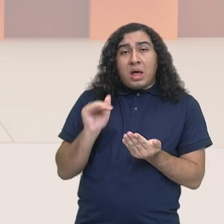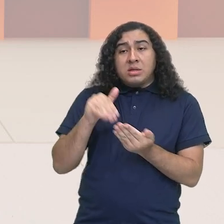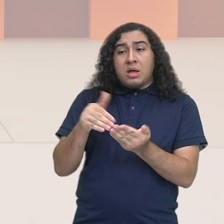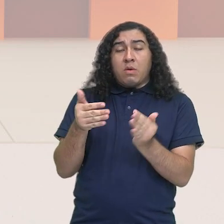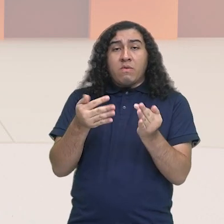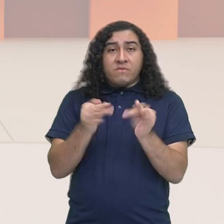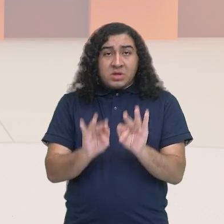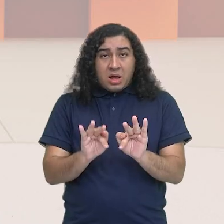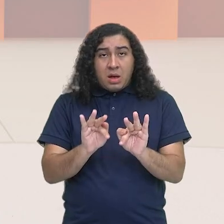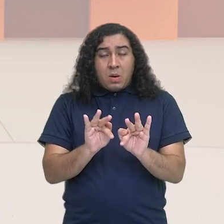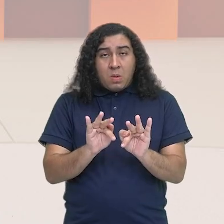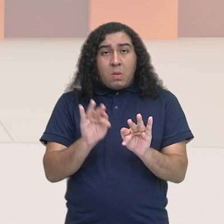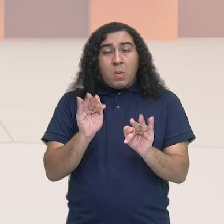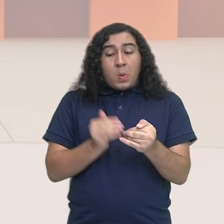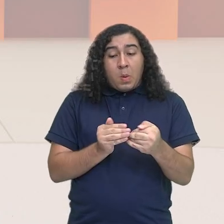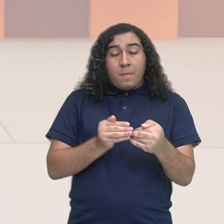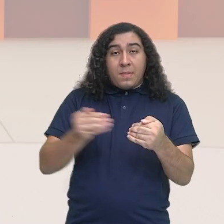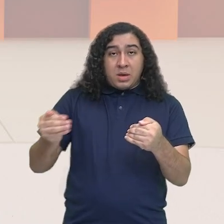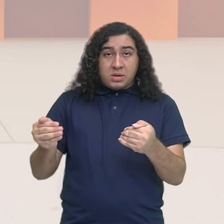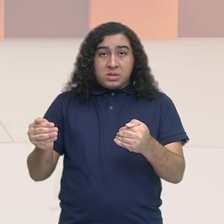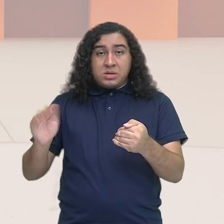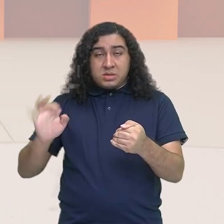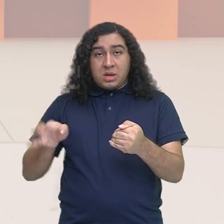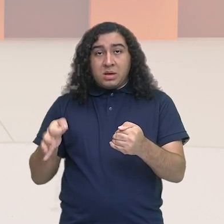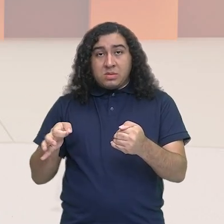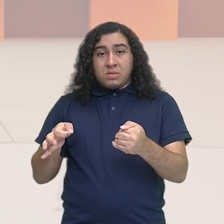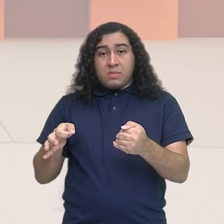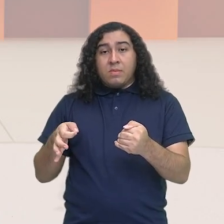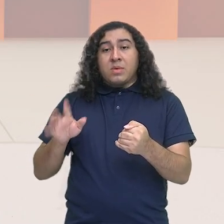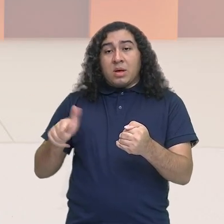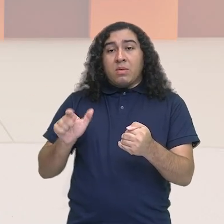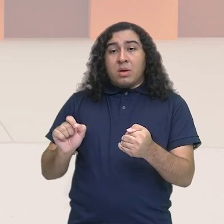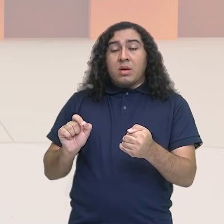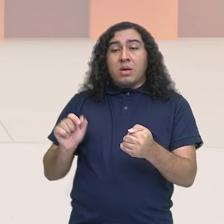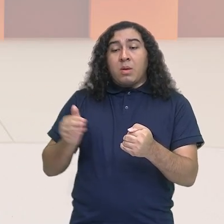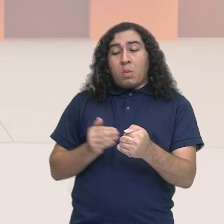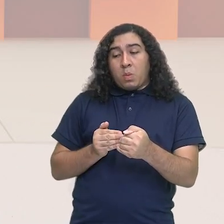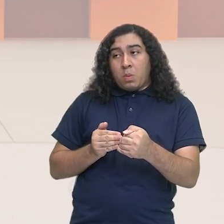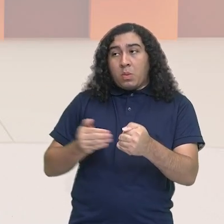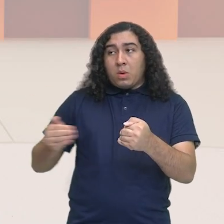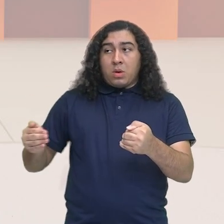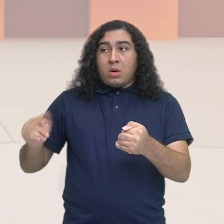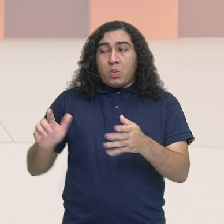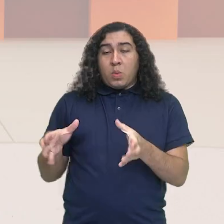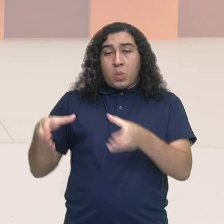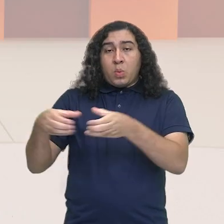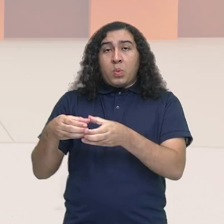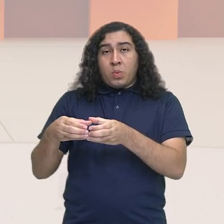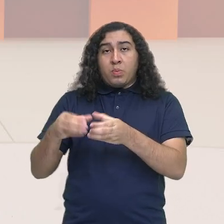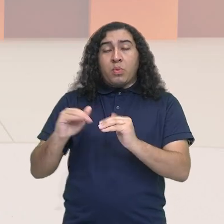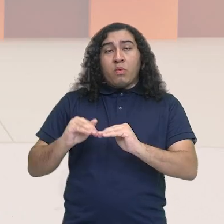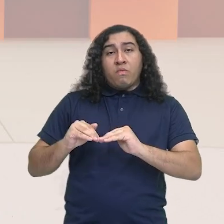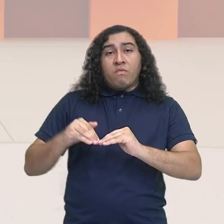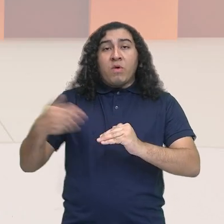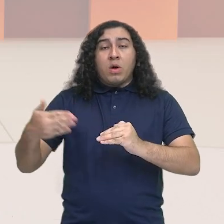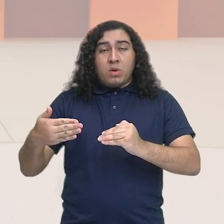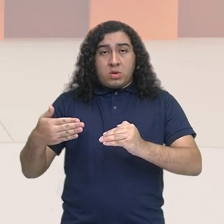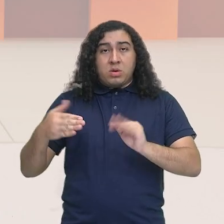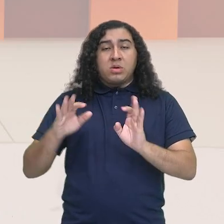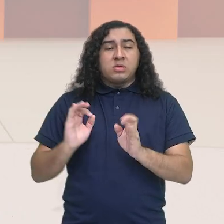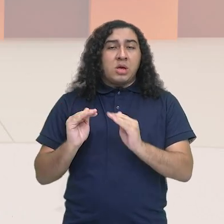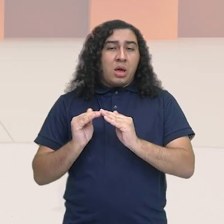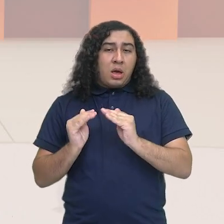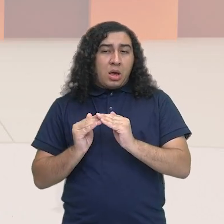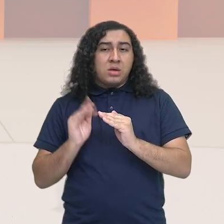vida. Ela vai se constituir na infância, mas ela vai se dar aí a partir dos grupos, você já fora, né, de casa,